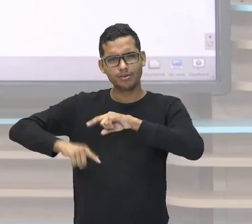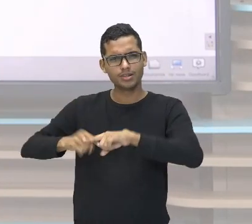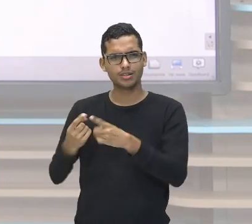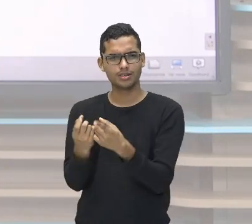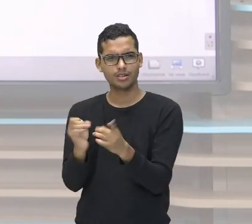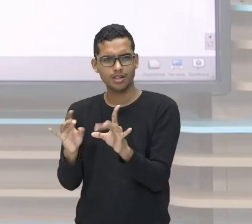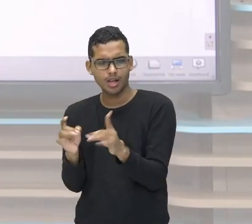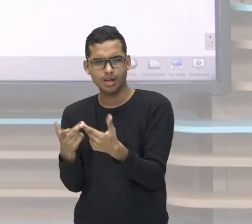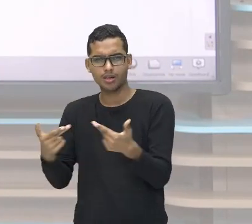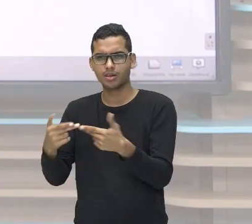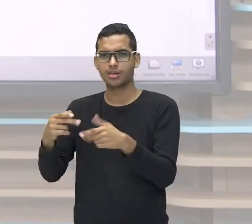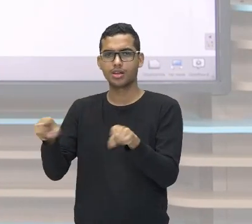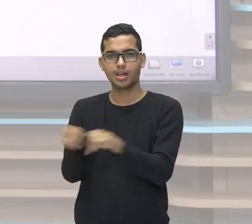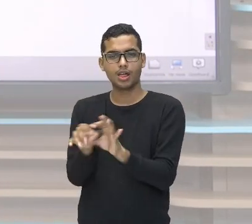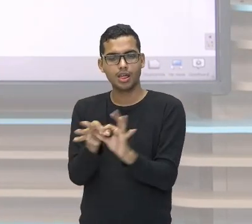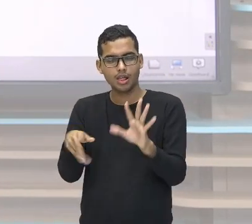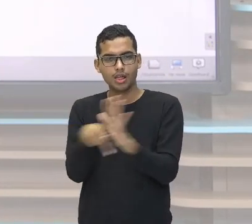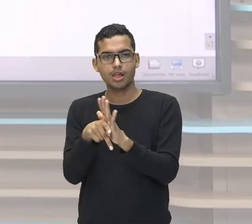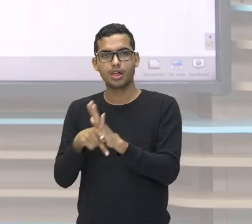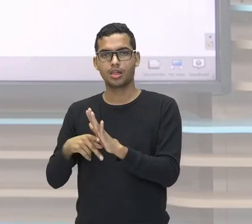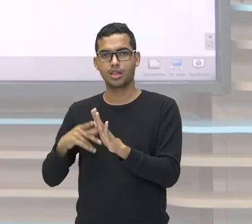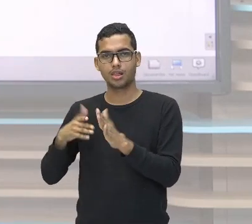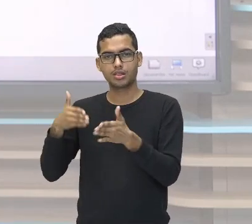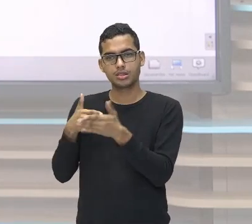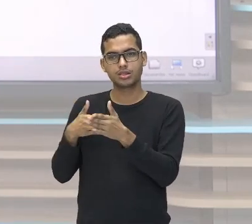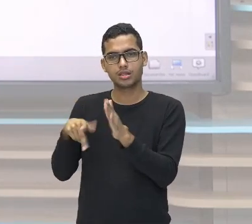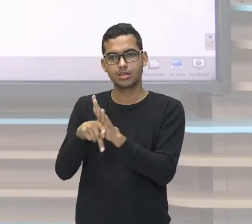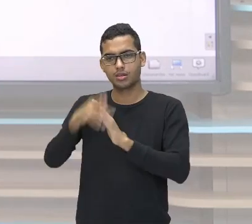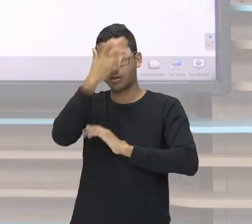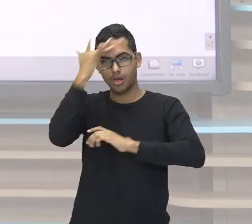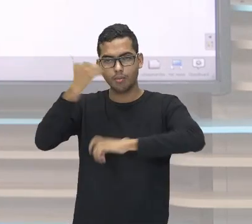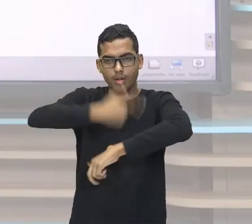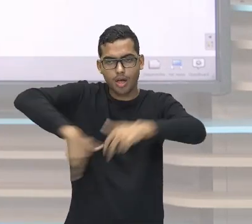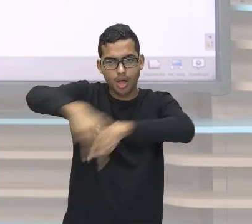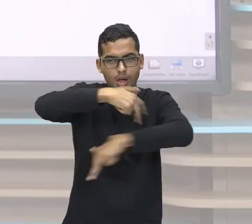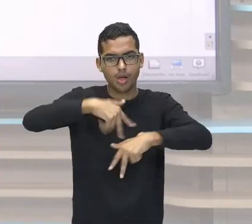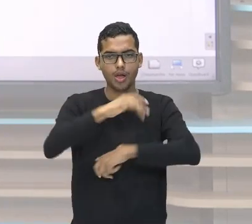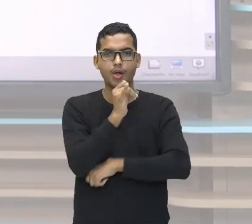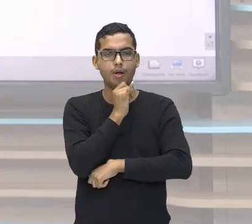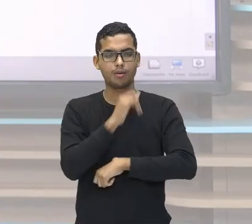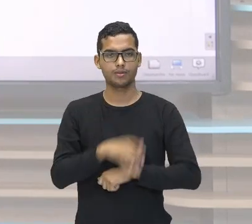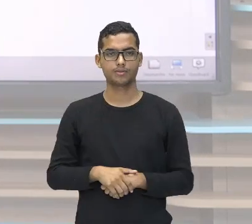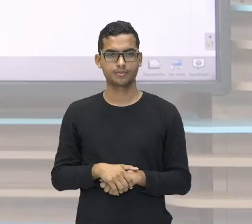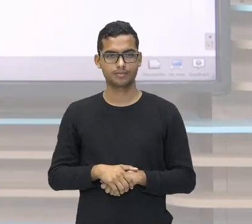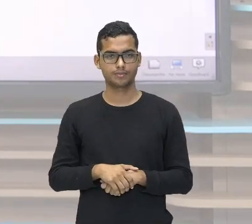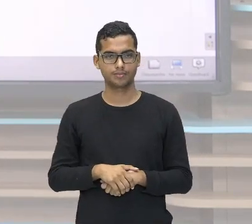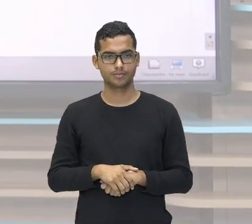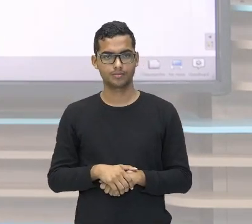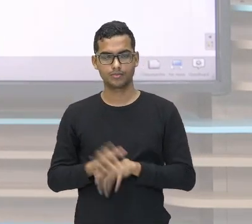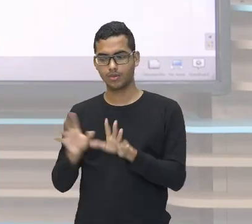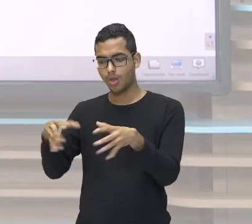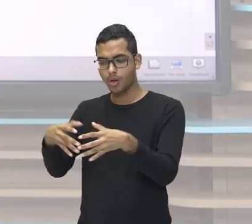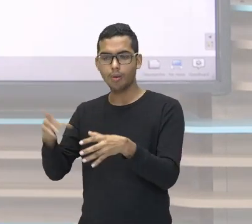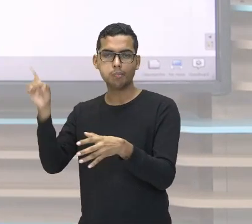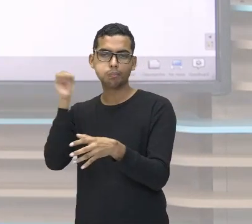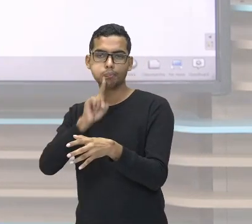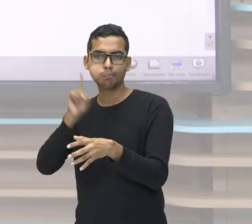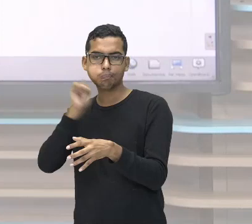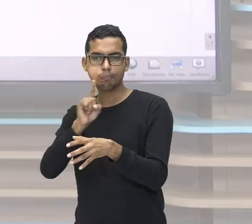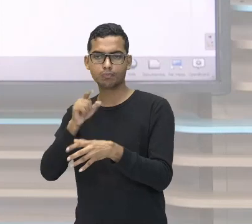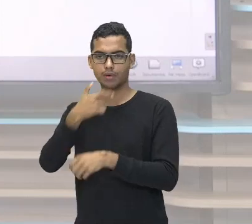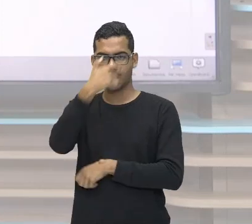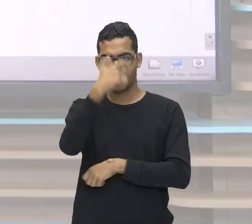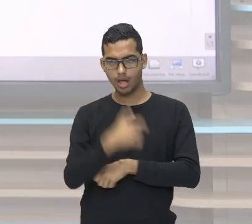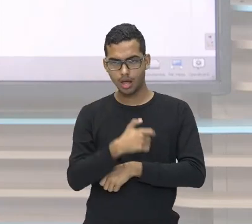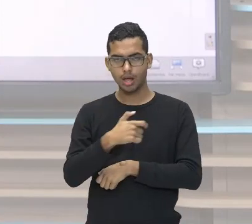a circulação de pessoas. Então é como se, por exemplo, eu fosse participar de um bloco com os Estados Unidos, e aí eu